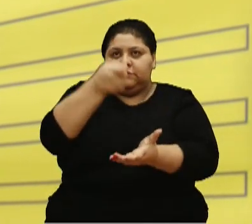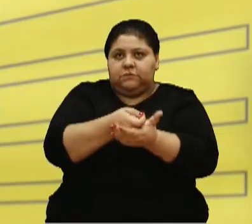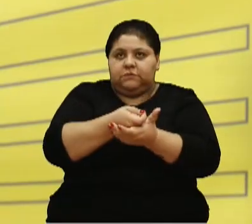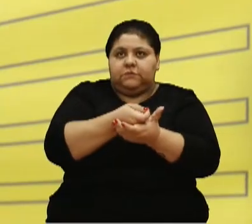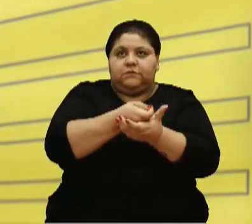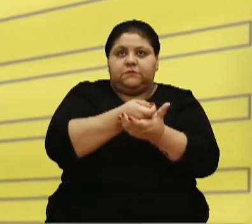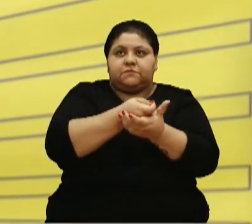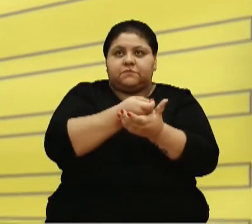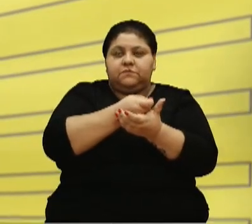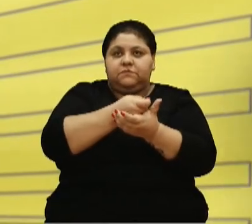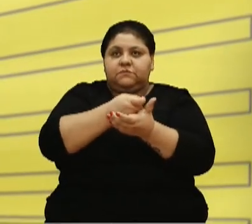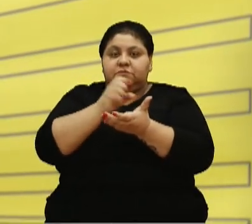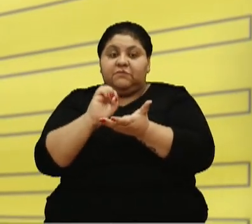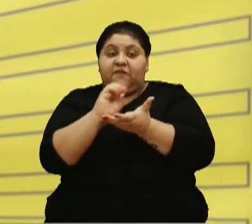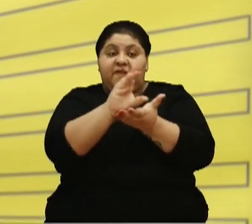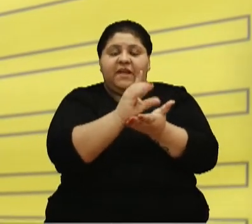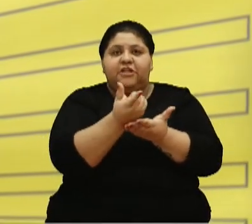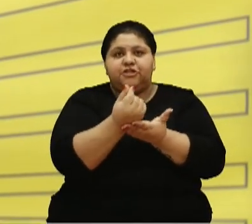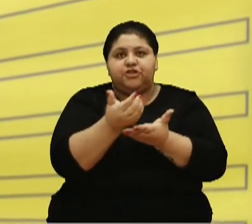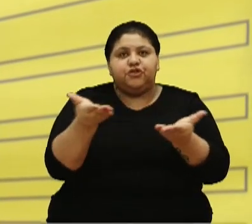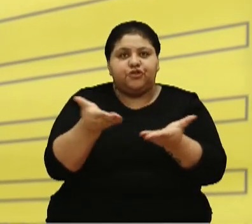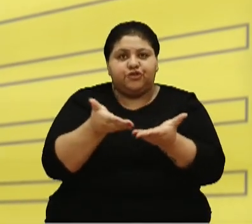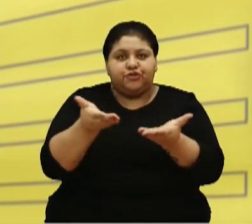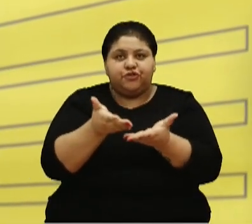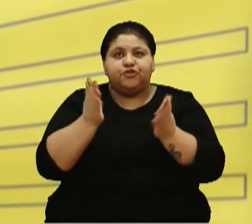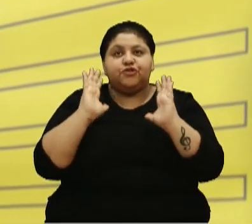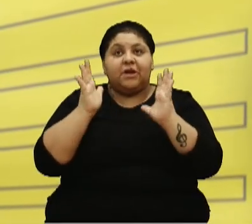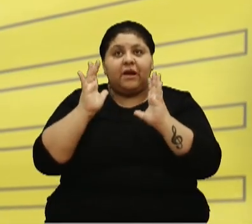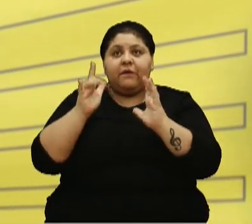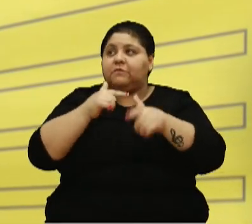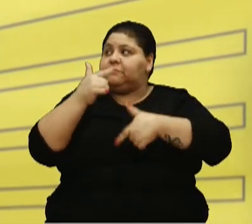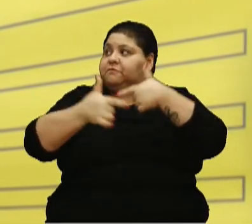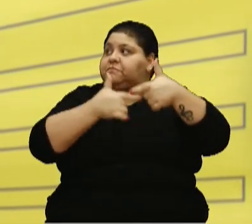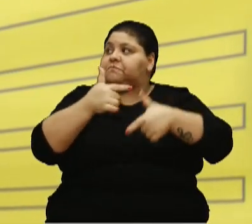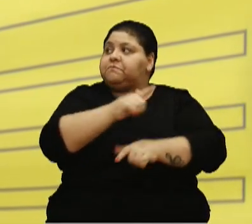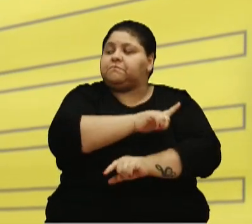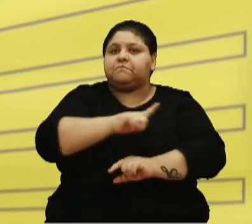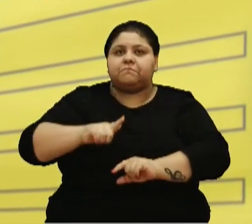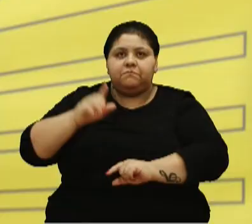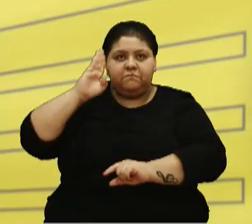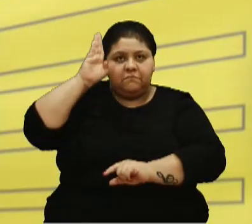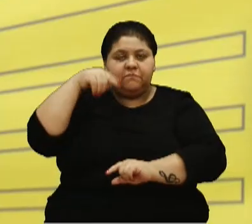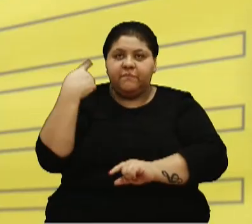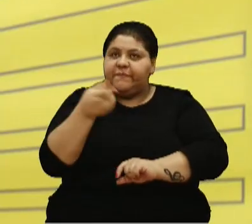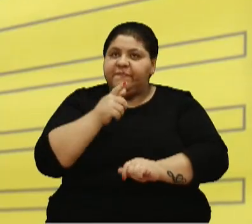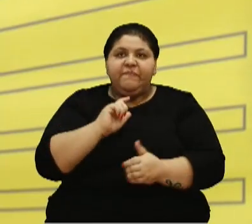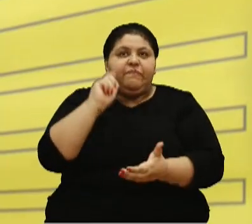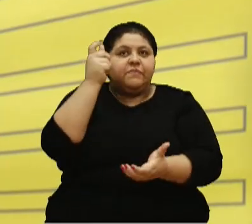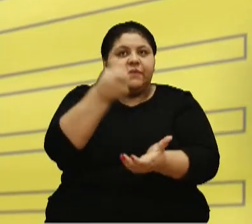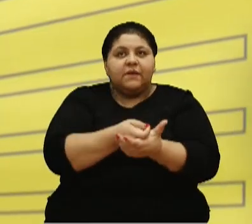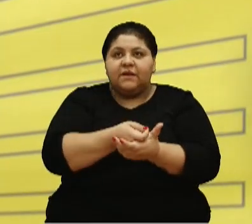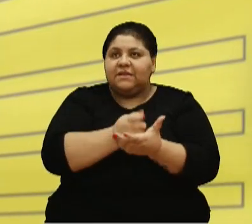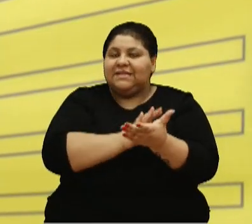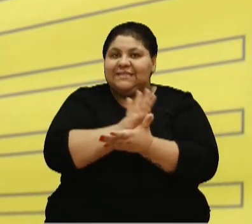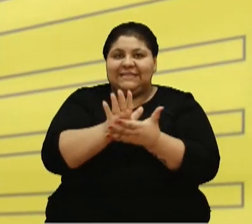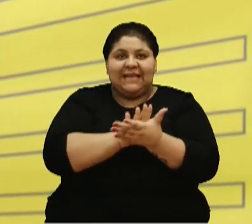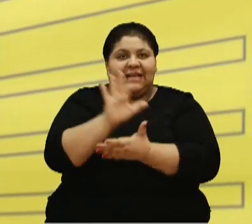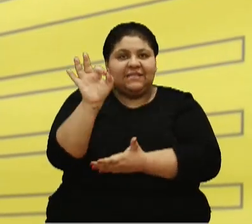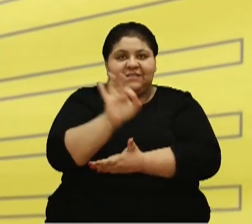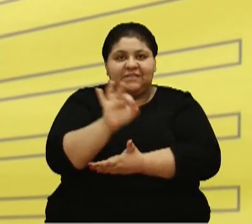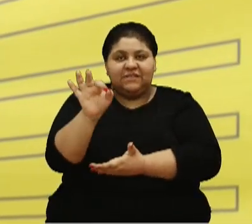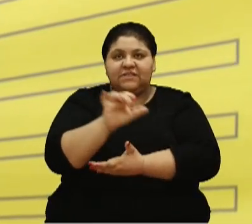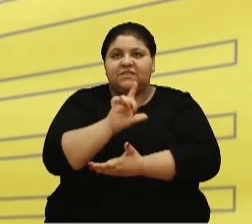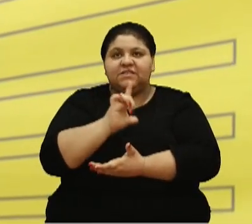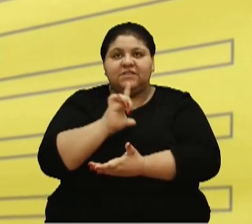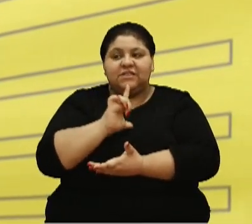transferências bancárias. Hoje, graças à atuação do governo Bolsonaro, nós não pagamos mais nenhuma taxa e nós